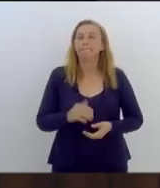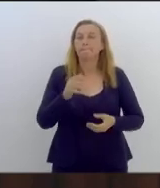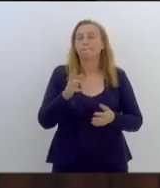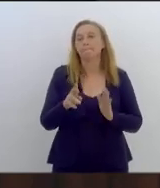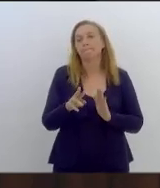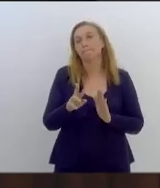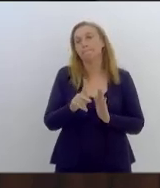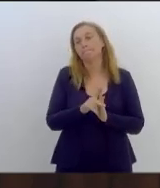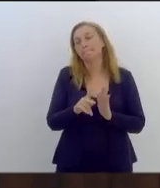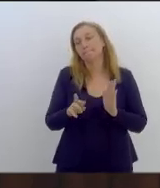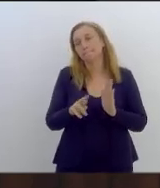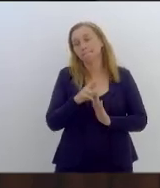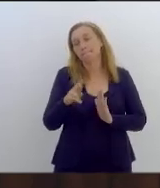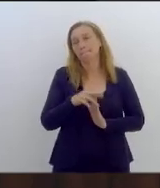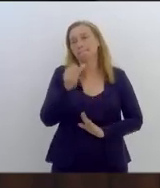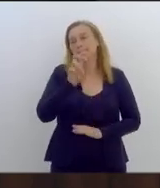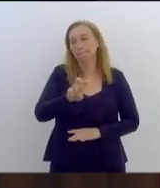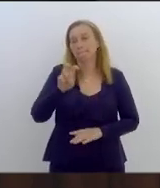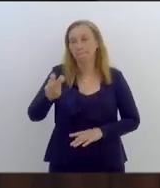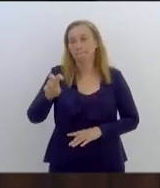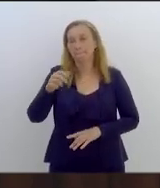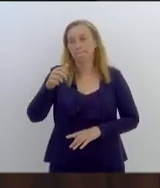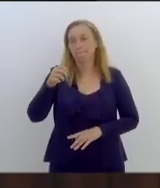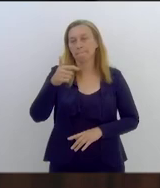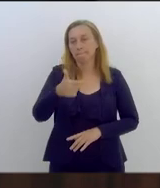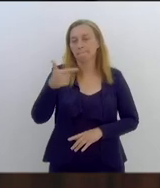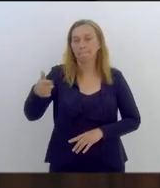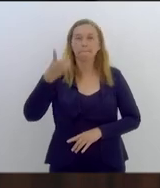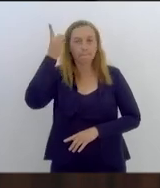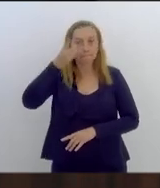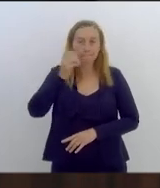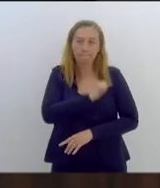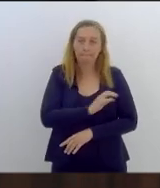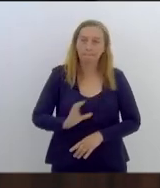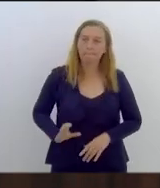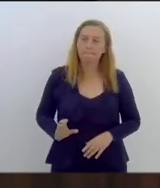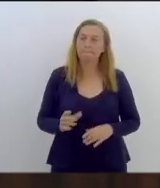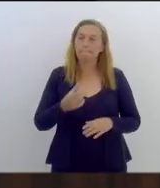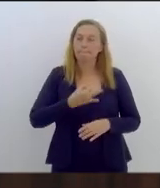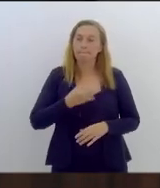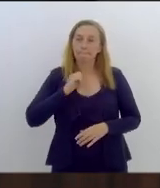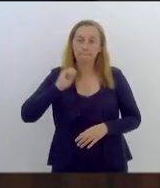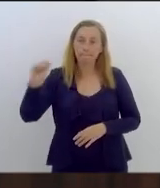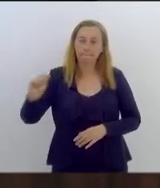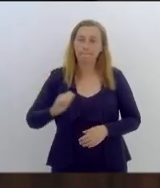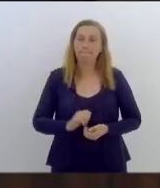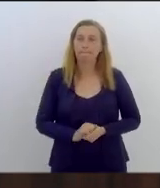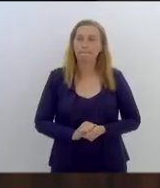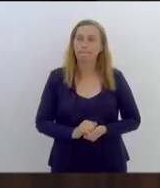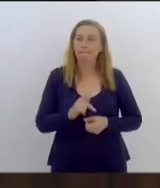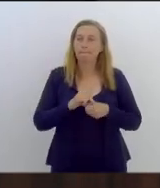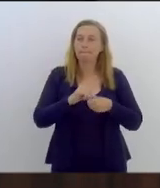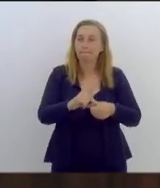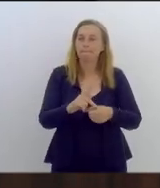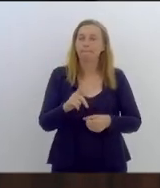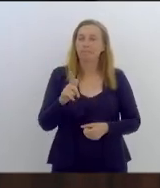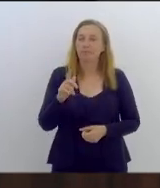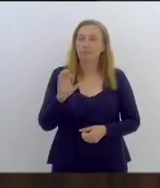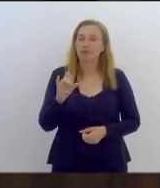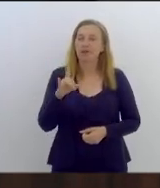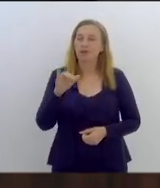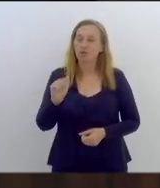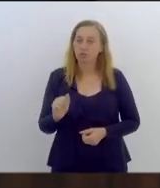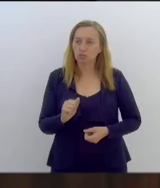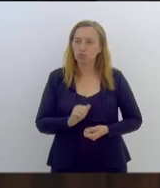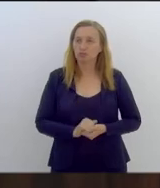resolução 1555/22, de autoria do deputado André Siciliano, concede medalha Tiradentes, respectivo diploma, ao procurador Cláudio Henrique da Cruz